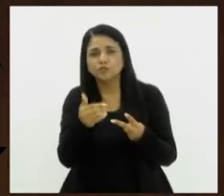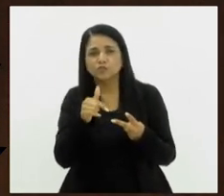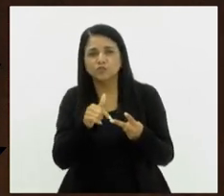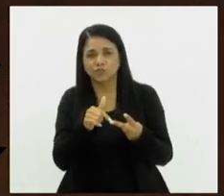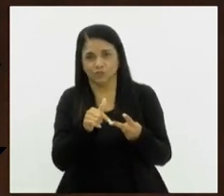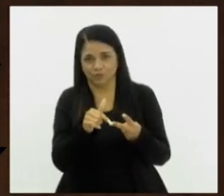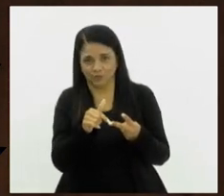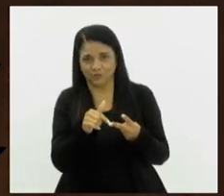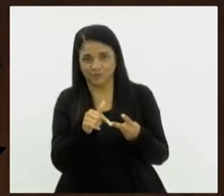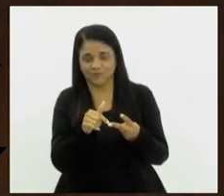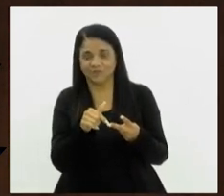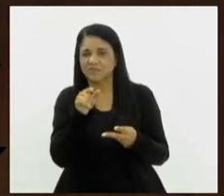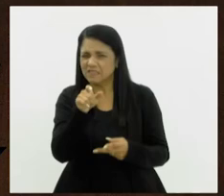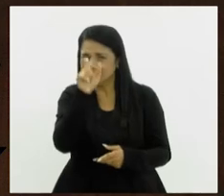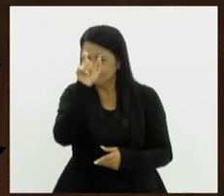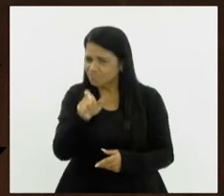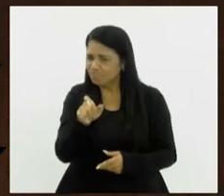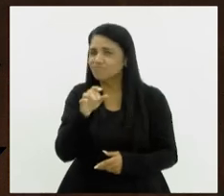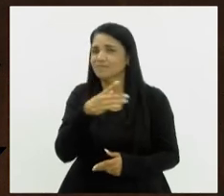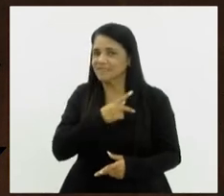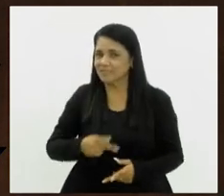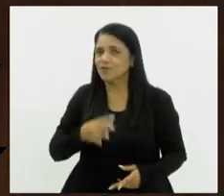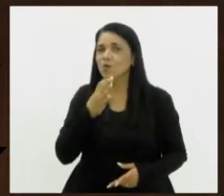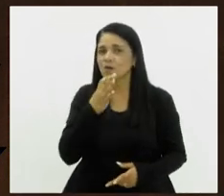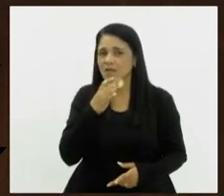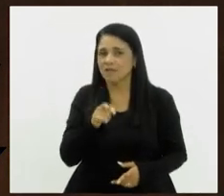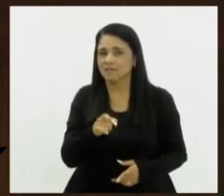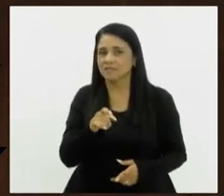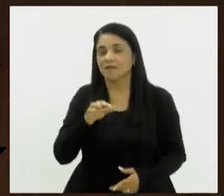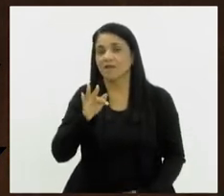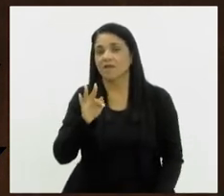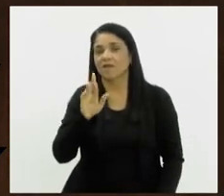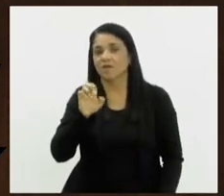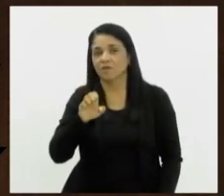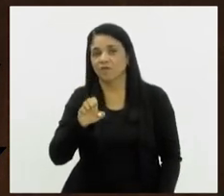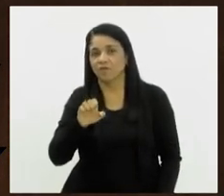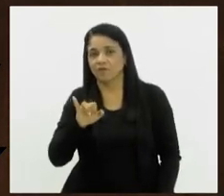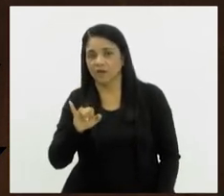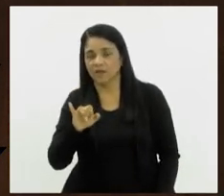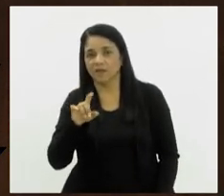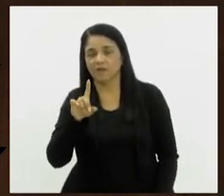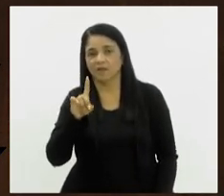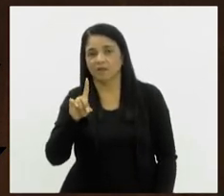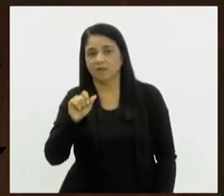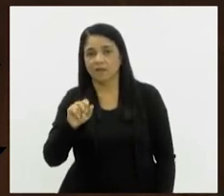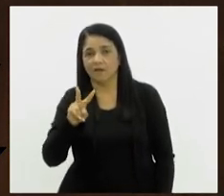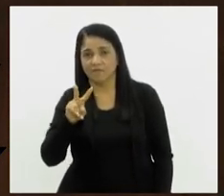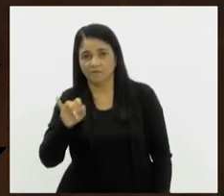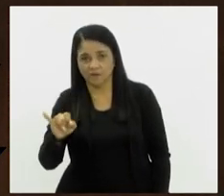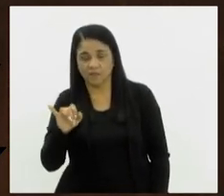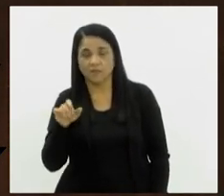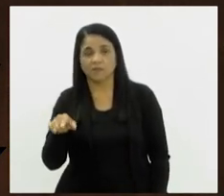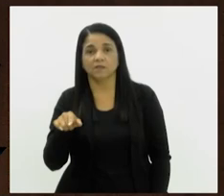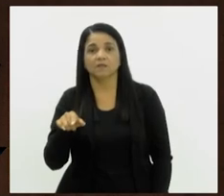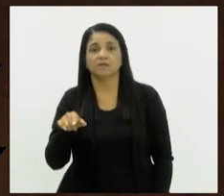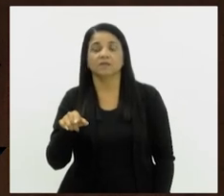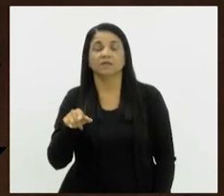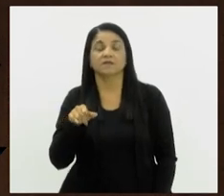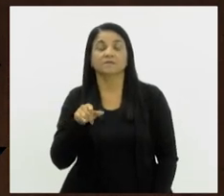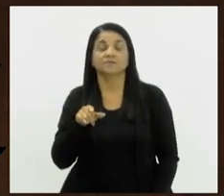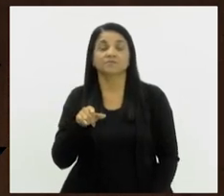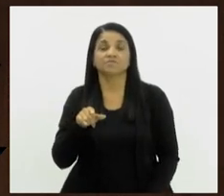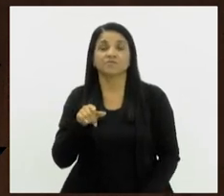Vossa Excelência bem conhece, que é o nosso Frei Davi, do Educafro. O Frei